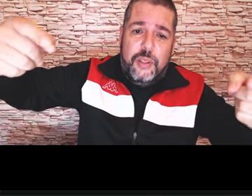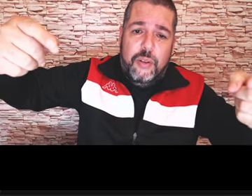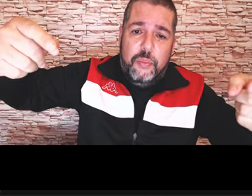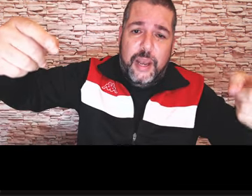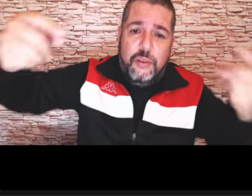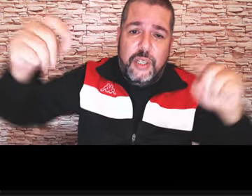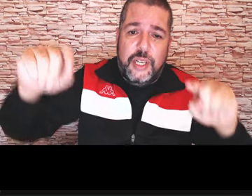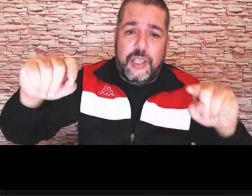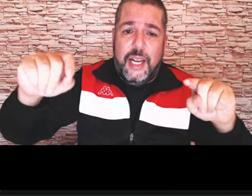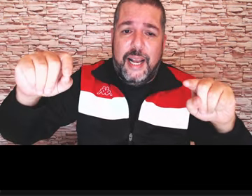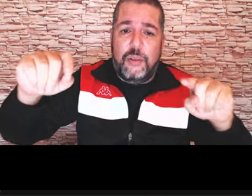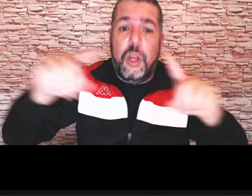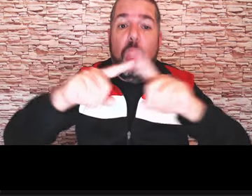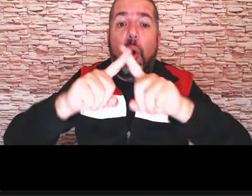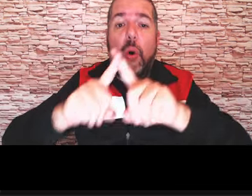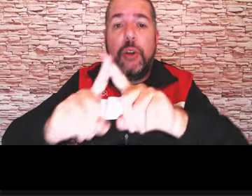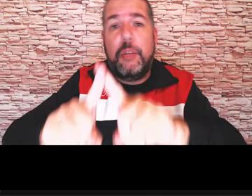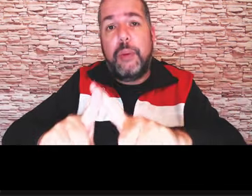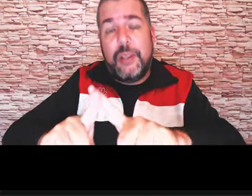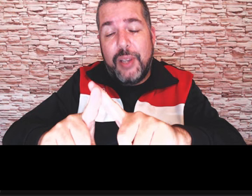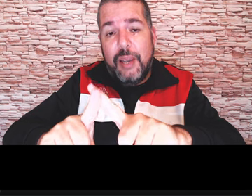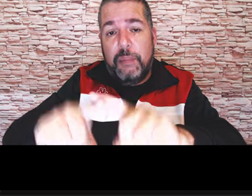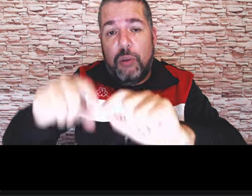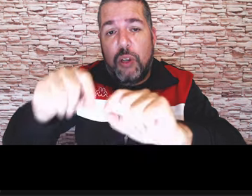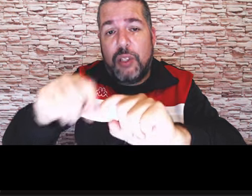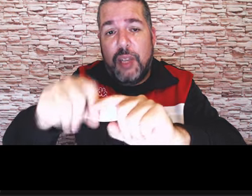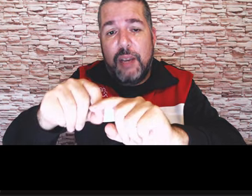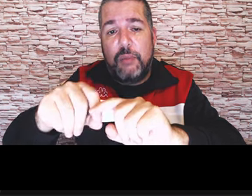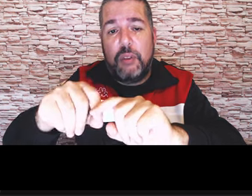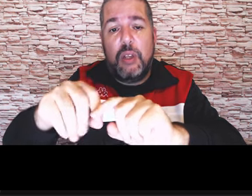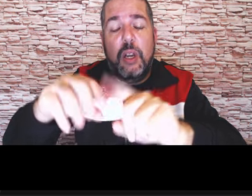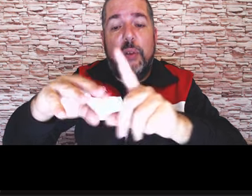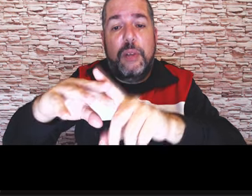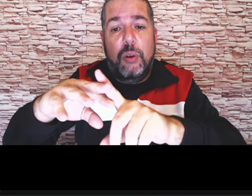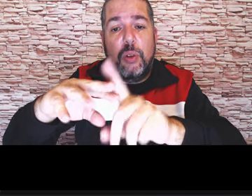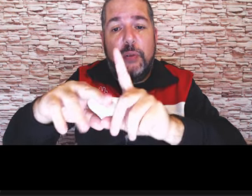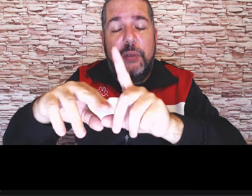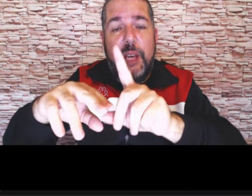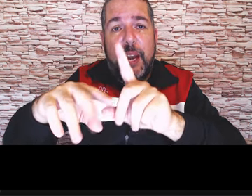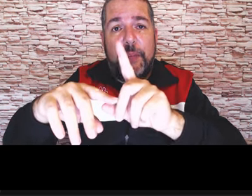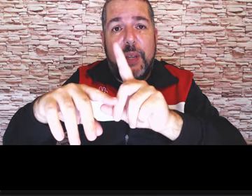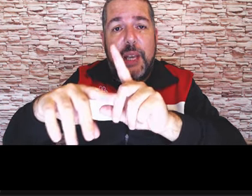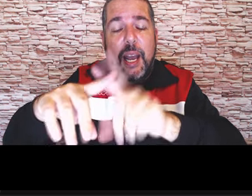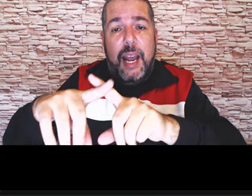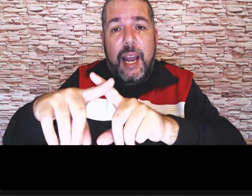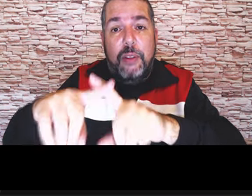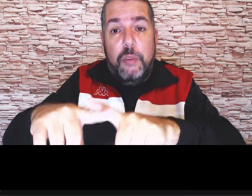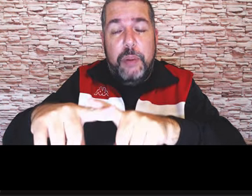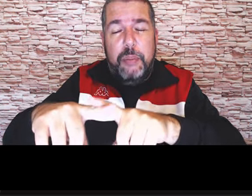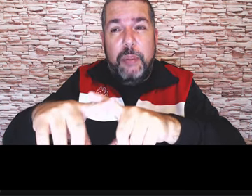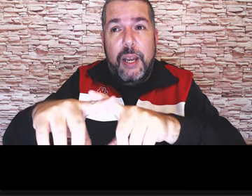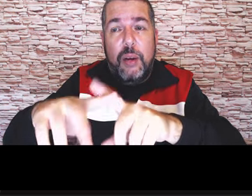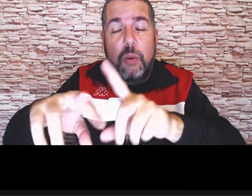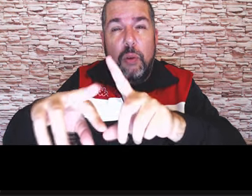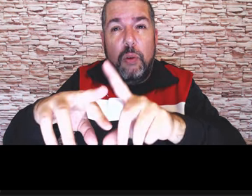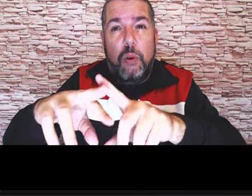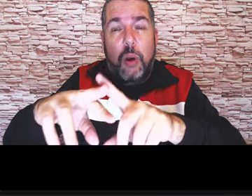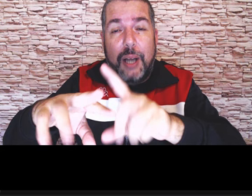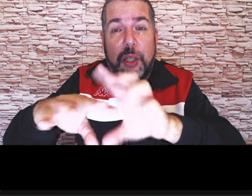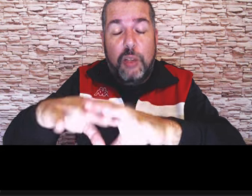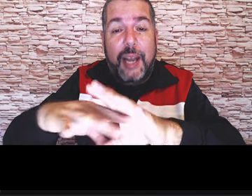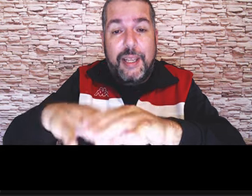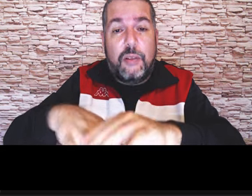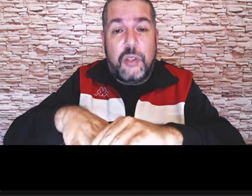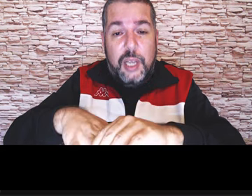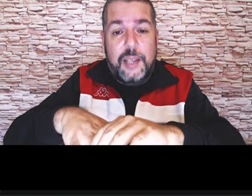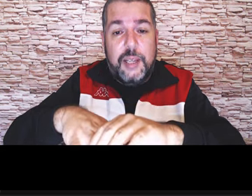do ensino médio tinha tirado. Hoje, por exemplo, nós temos filosofia no primeiro, eu acho